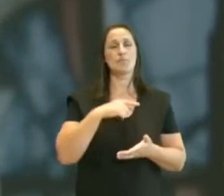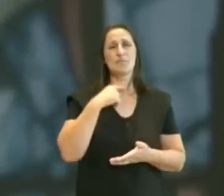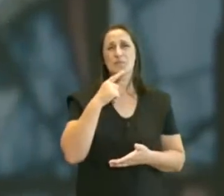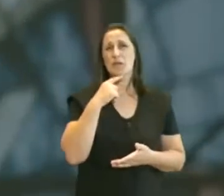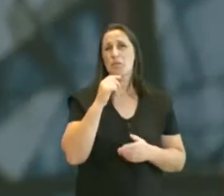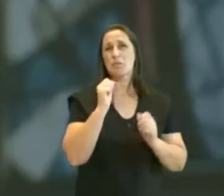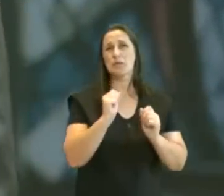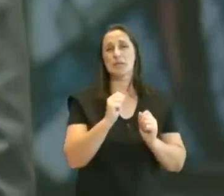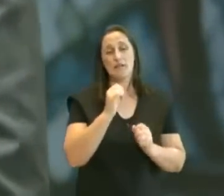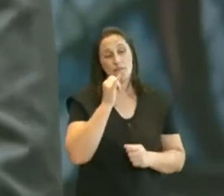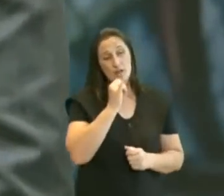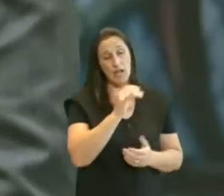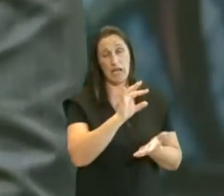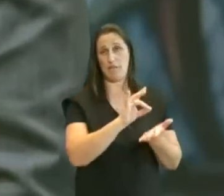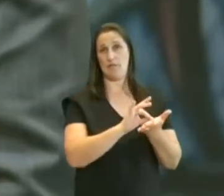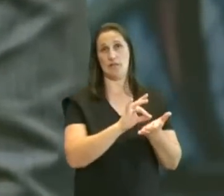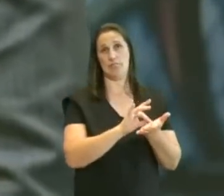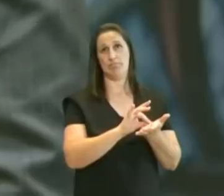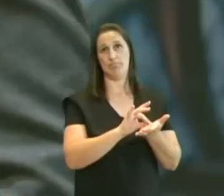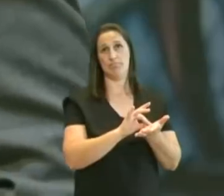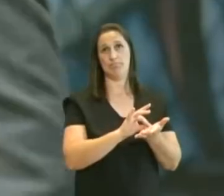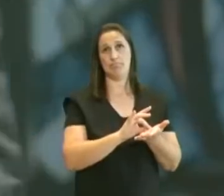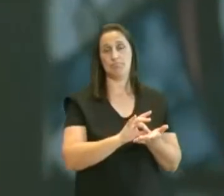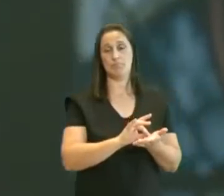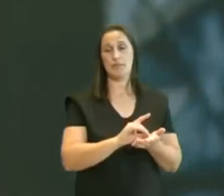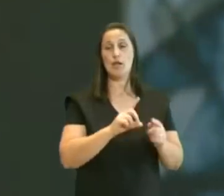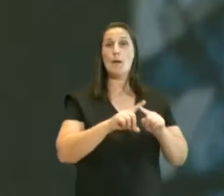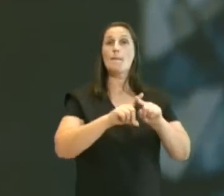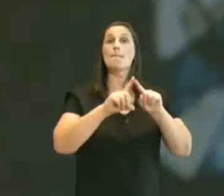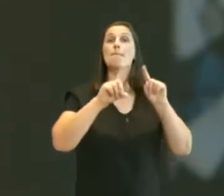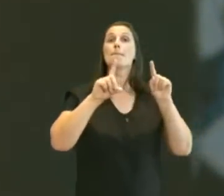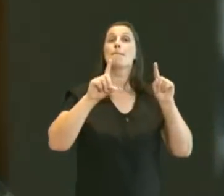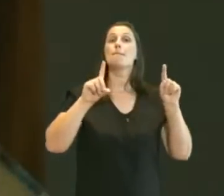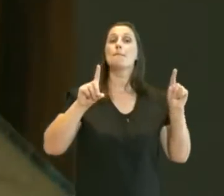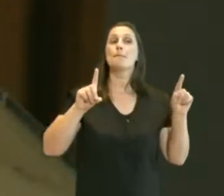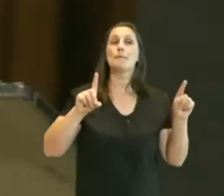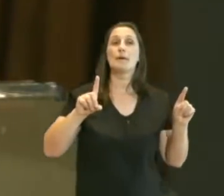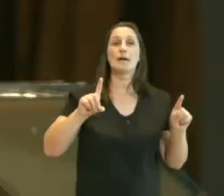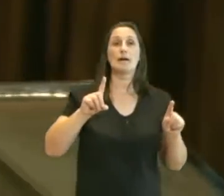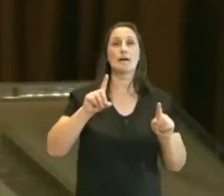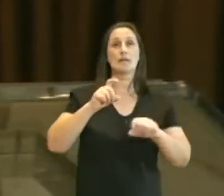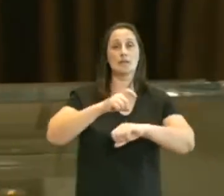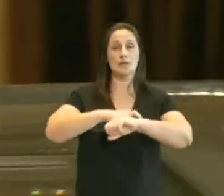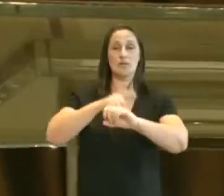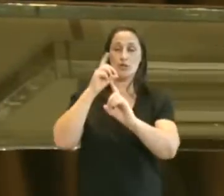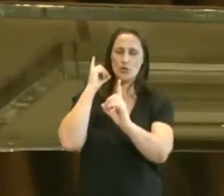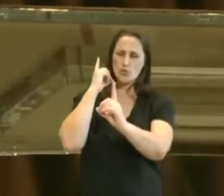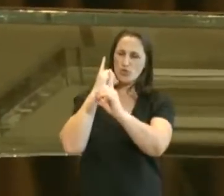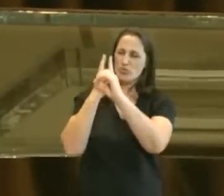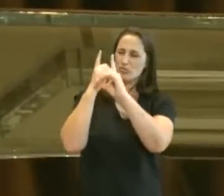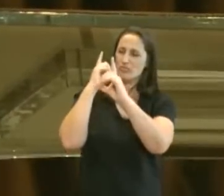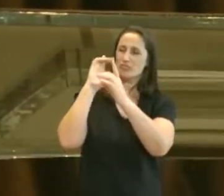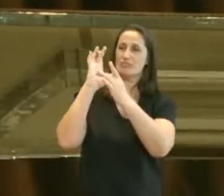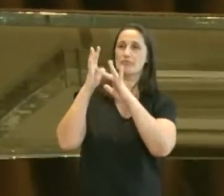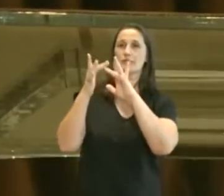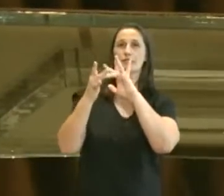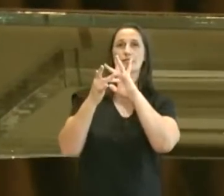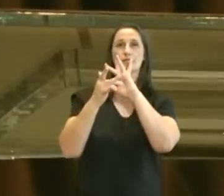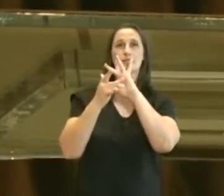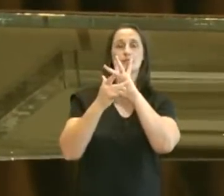dizer para você que não é verdade. Mas quando a gente tem um encontro com Jesus, Ele vai dizer: a